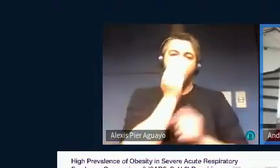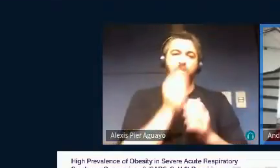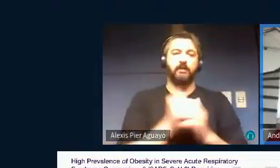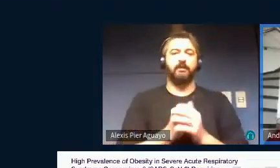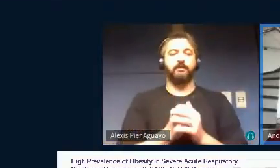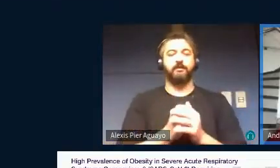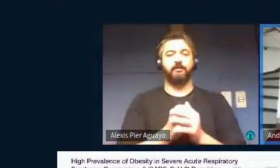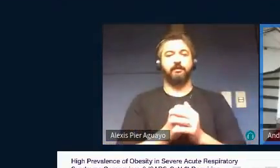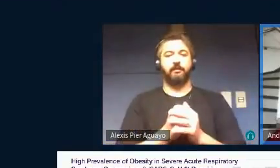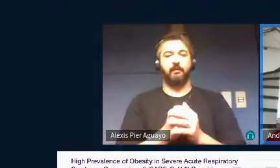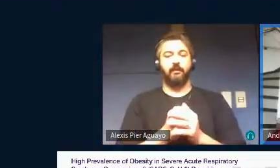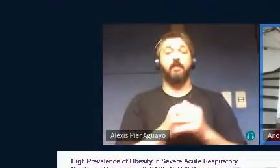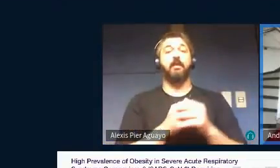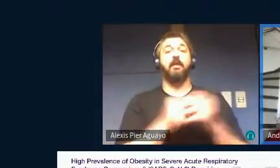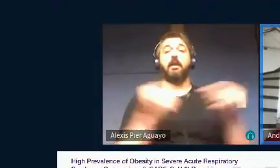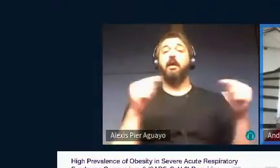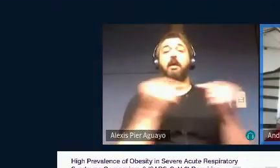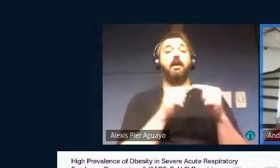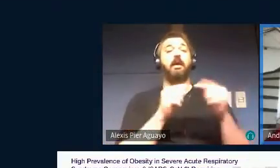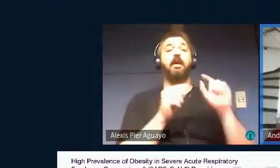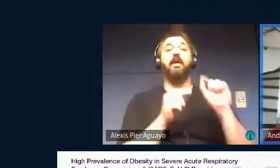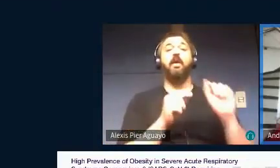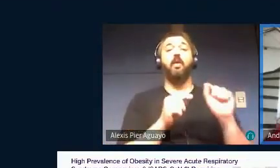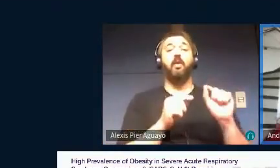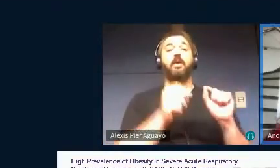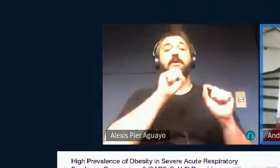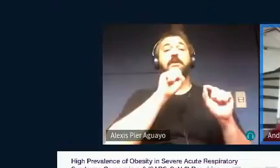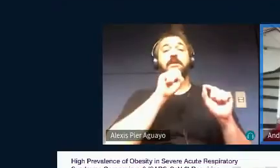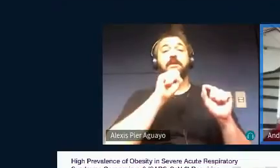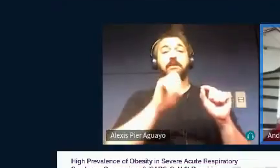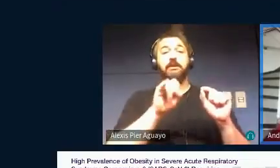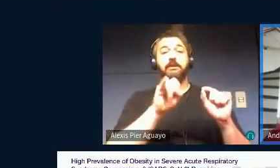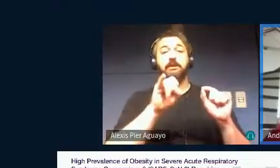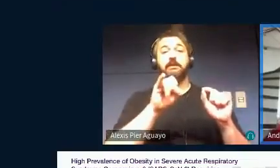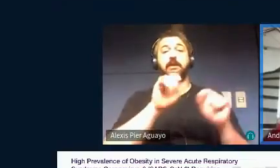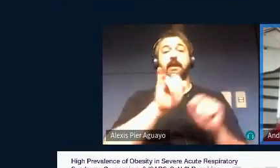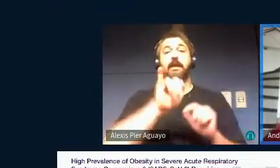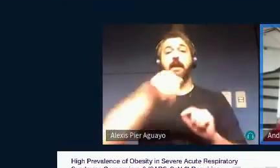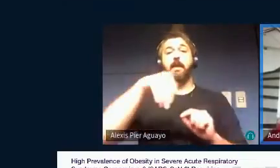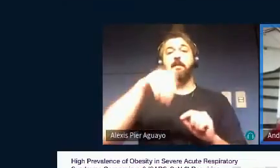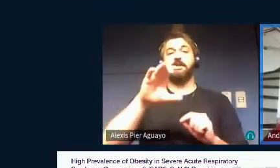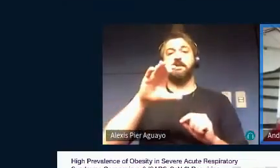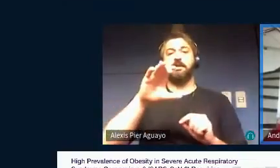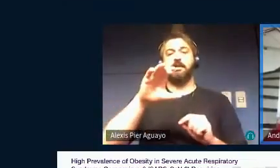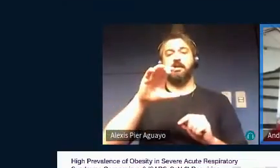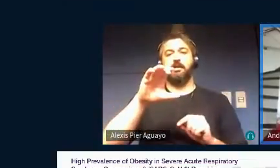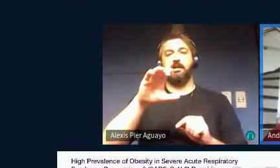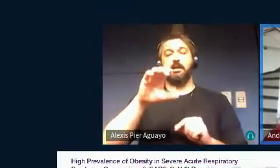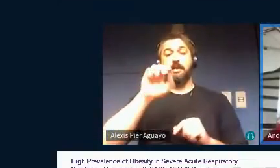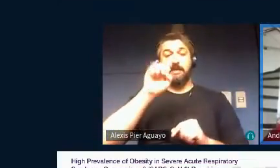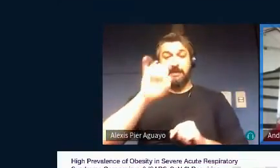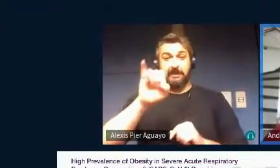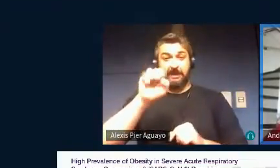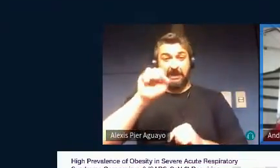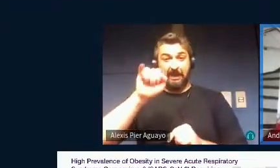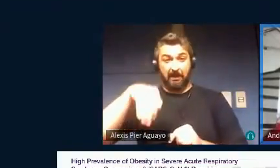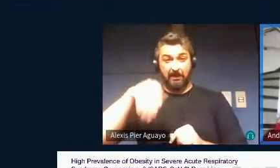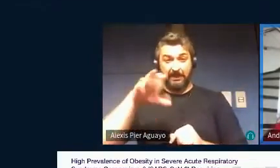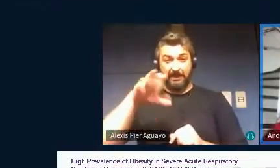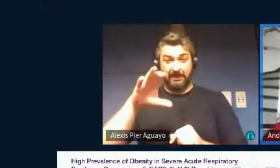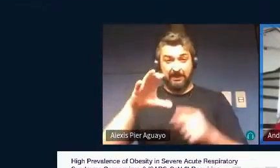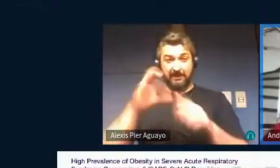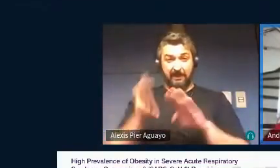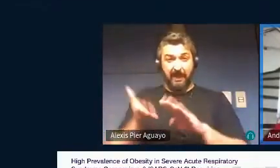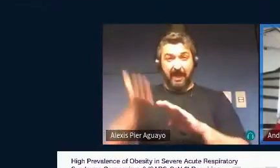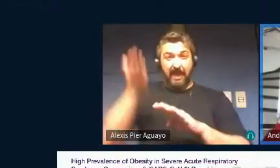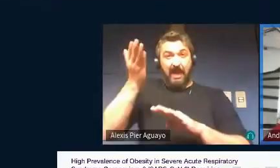aqui está relacionado ao aumento do IMC dos indivíduos. Então, quanto maior o IMC, né, mais indivíduos com